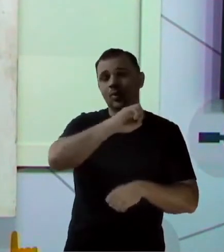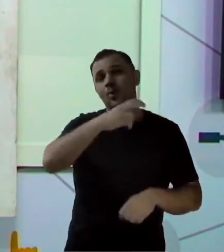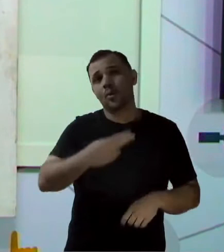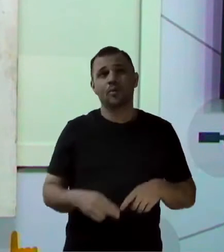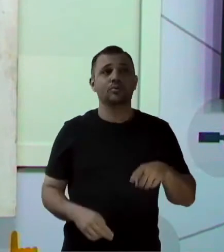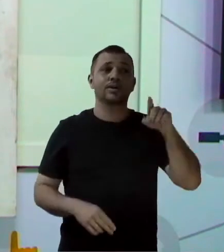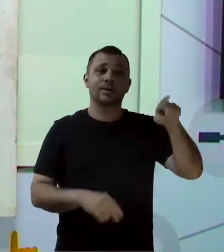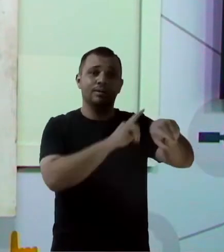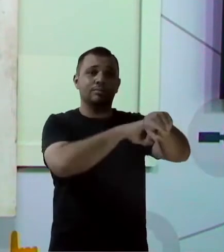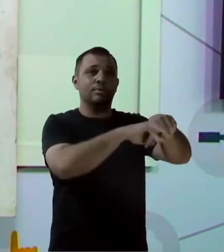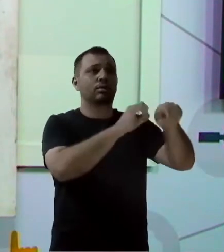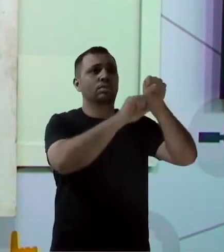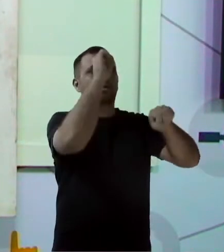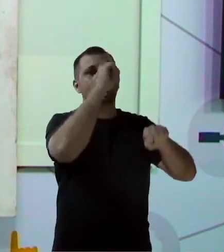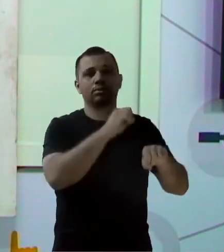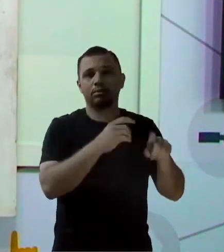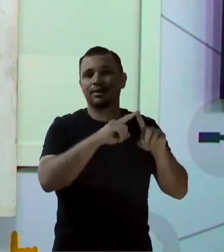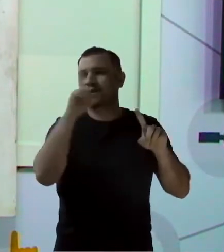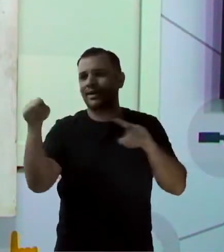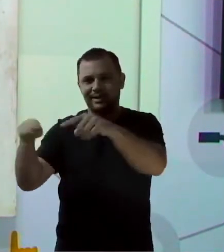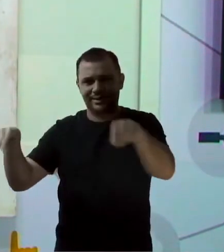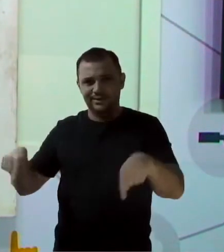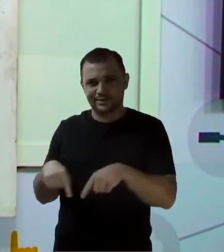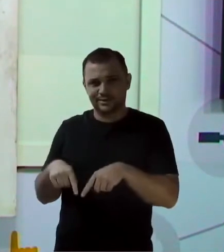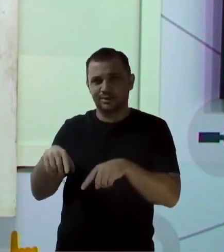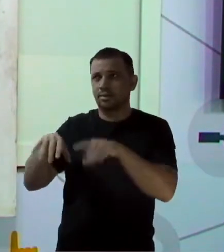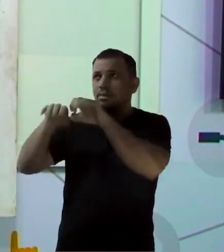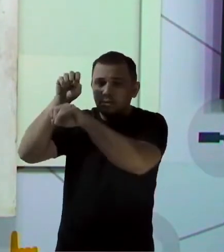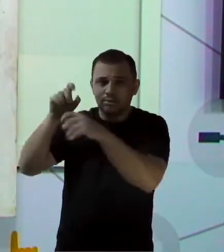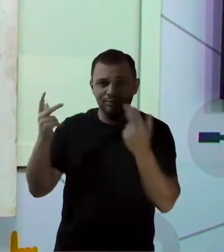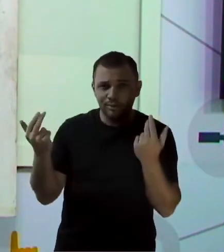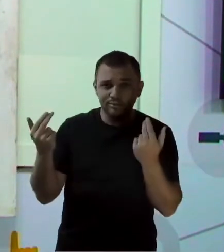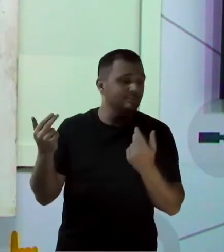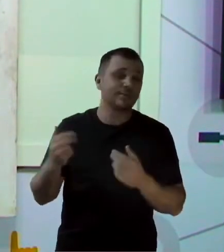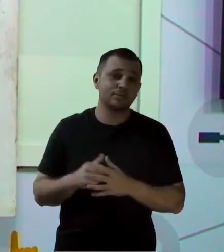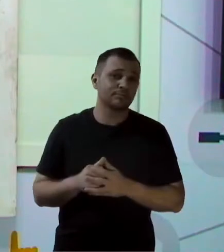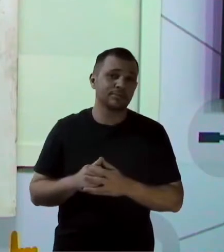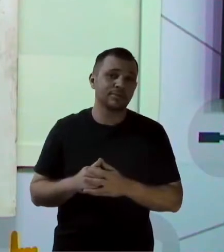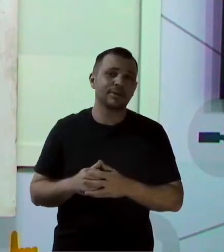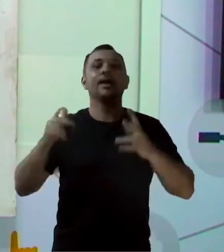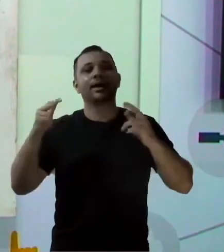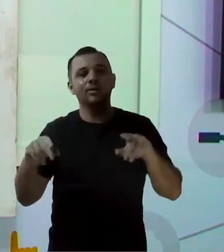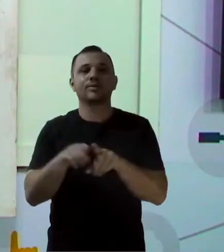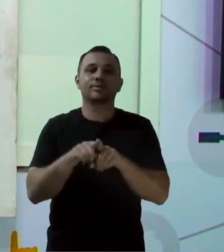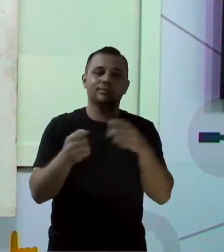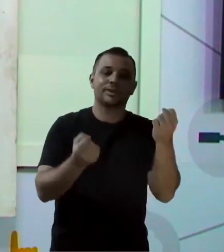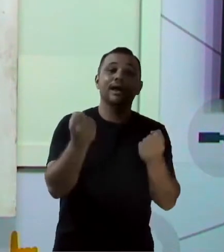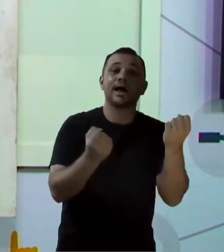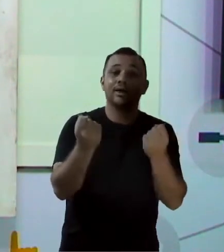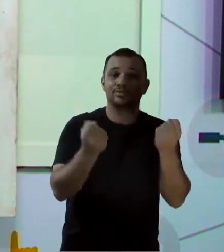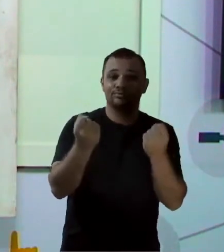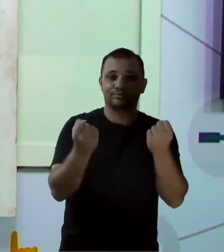um farol queima uma lâmpada, o outro farol vai apagar? Não. Então, aquela associação dos faróis